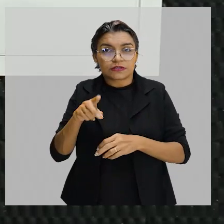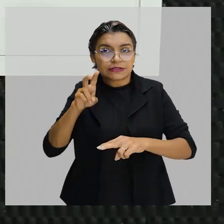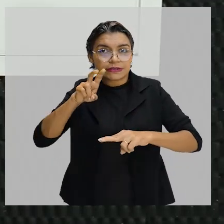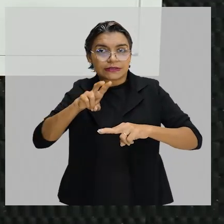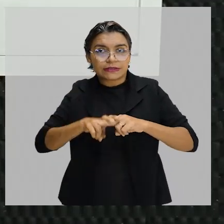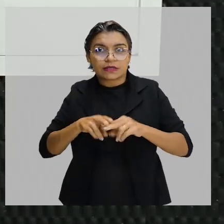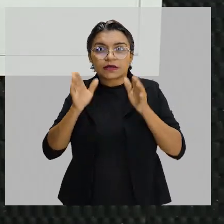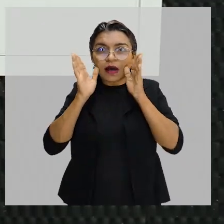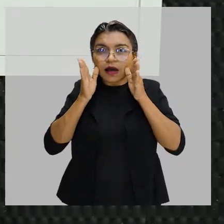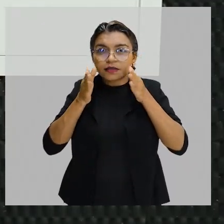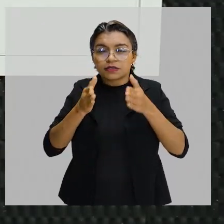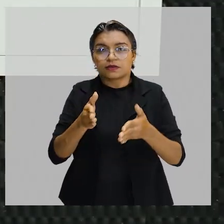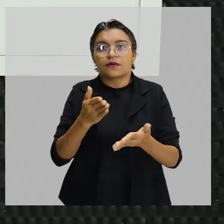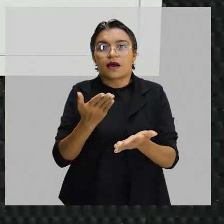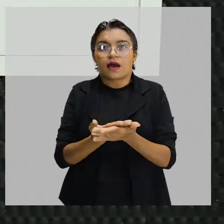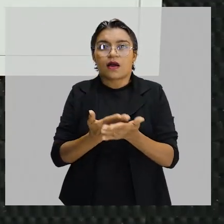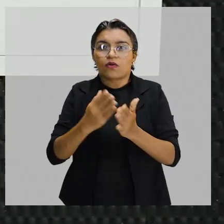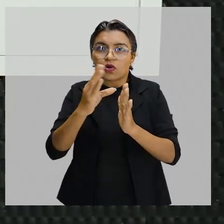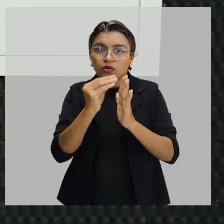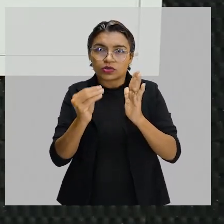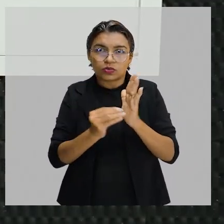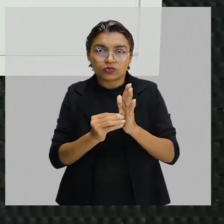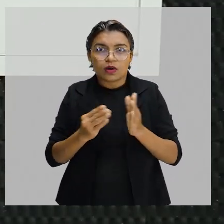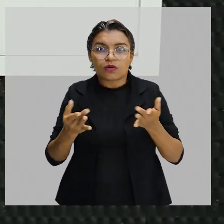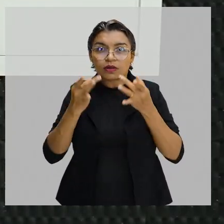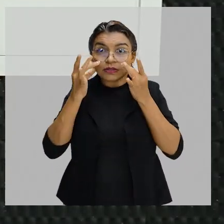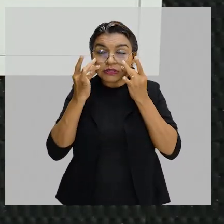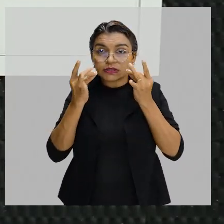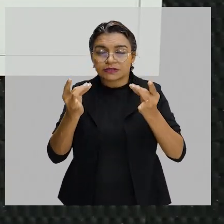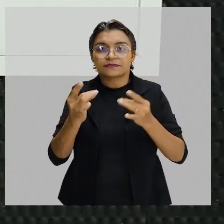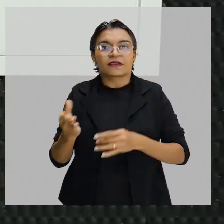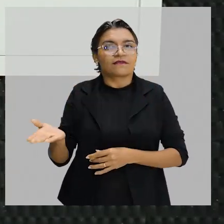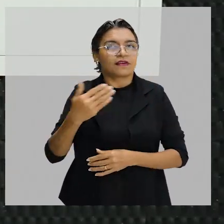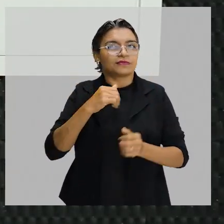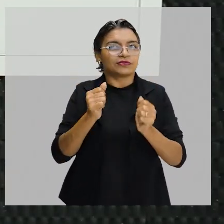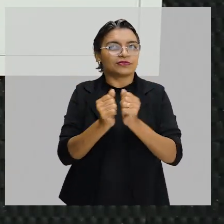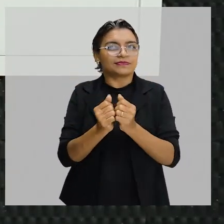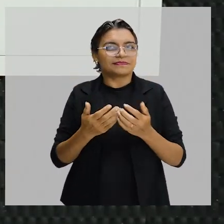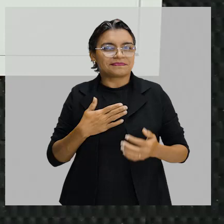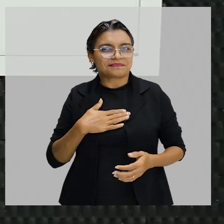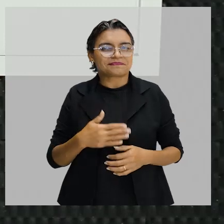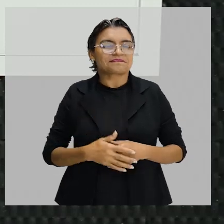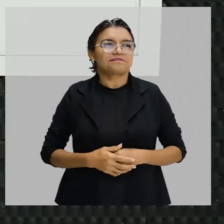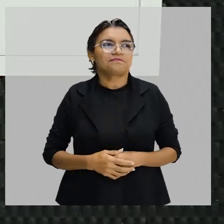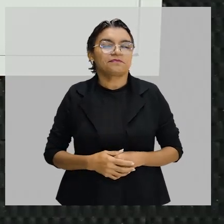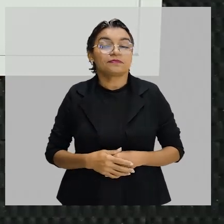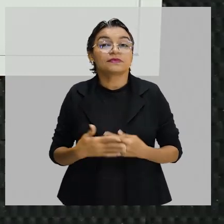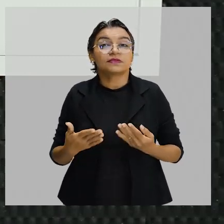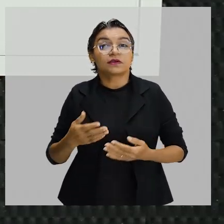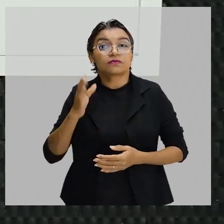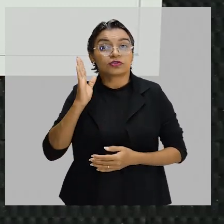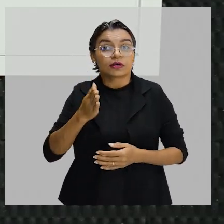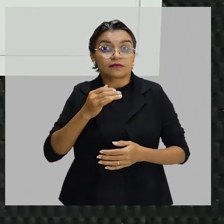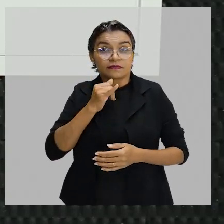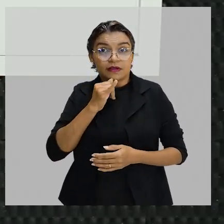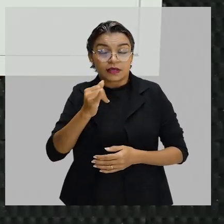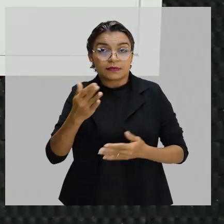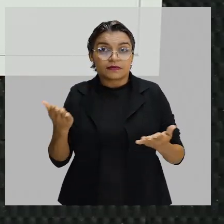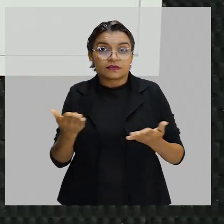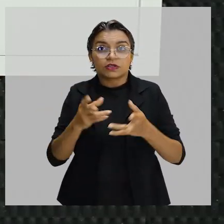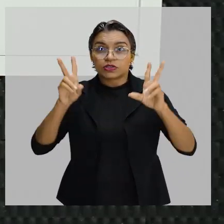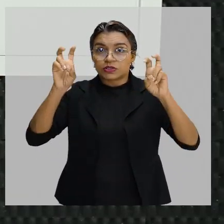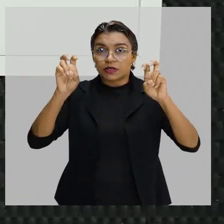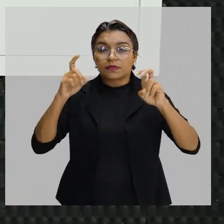atenção seja para o nosso conteúdo. Então vem comigo. Vem comigo aqui. Como eu falei para vocês, o nosso tema hoje